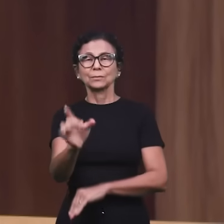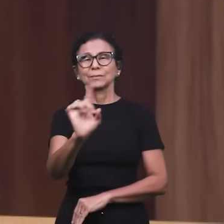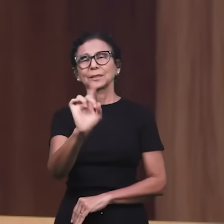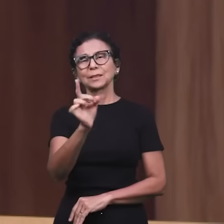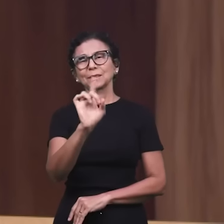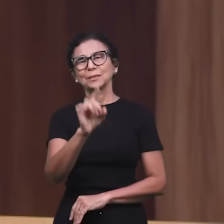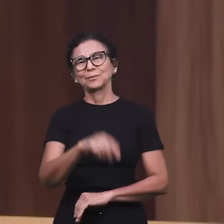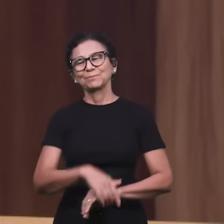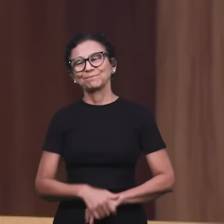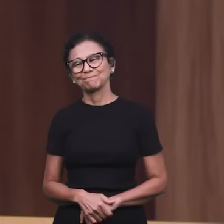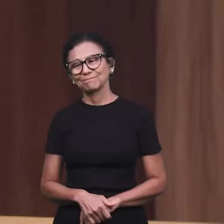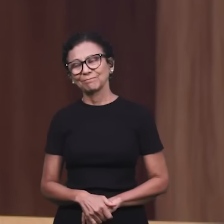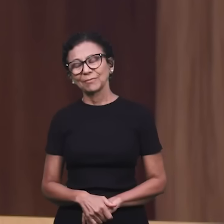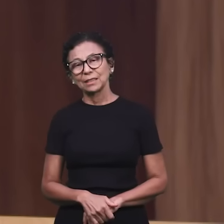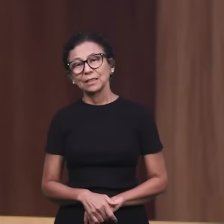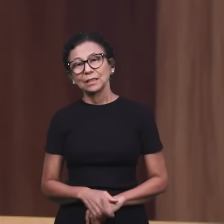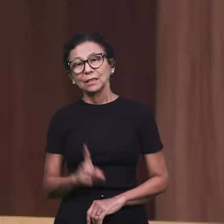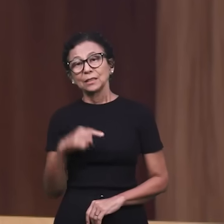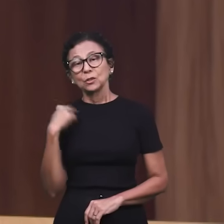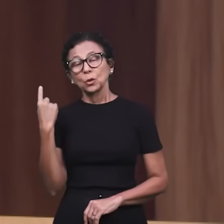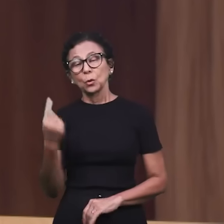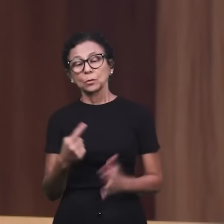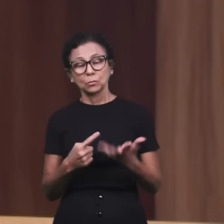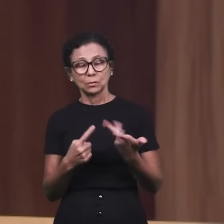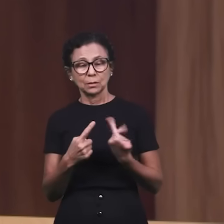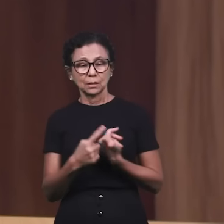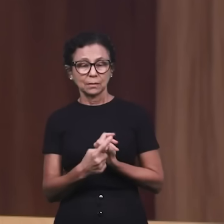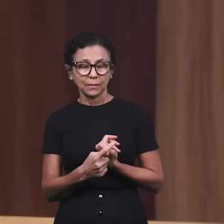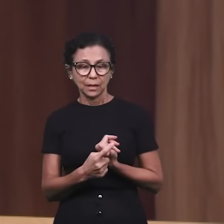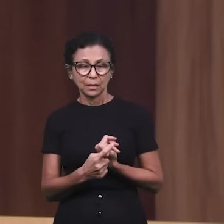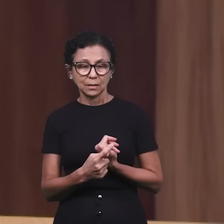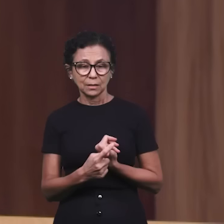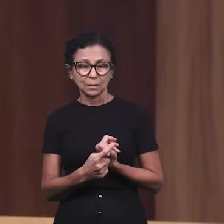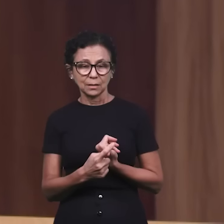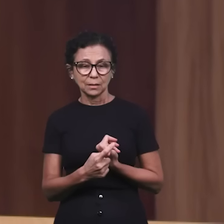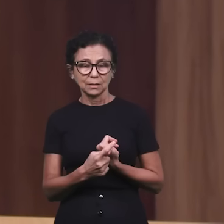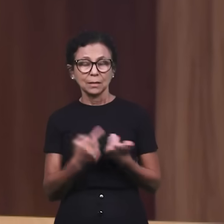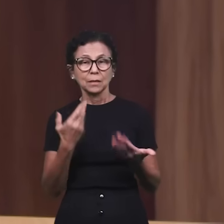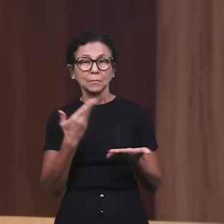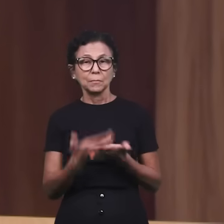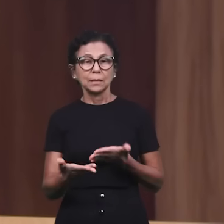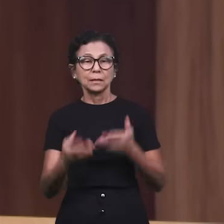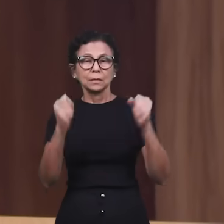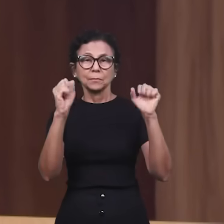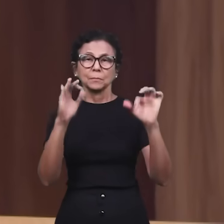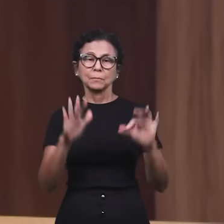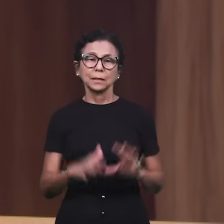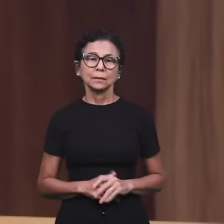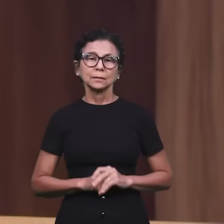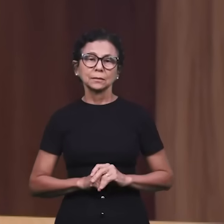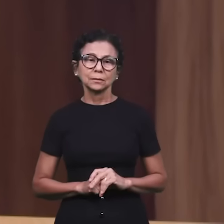nós perdemos bênçãos, fechamos portas, perdemos pessoas